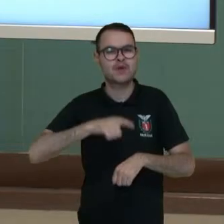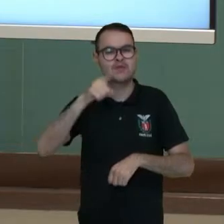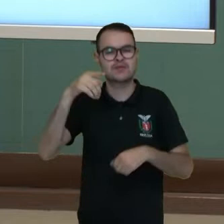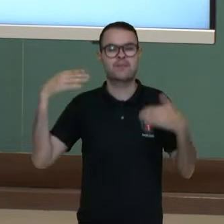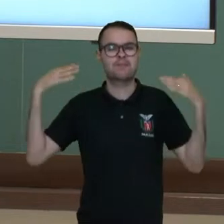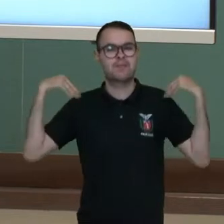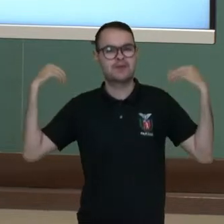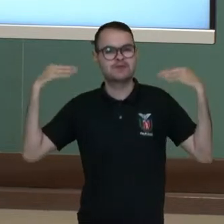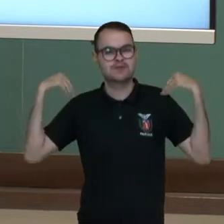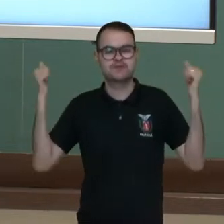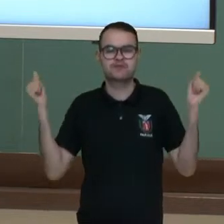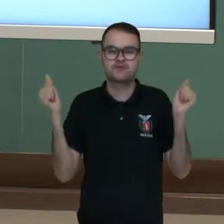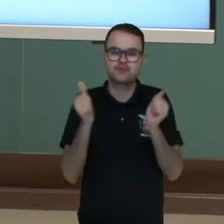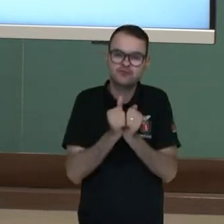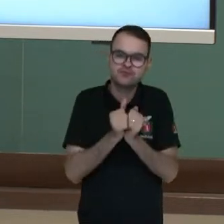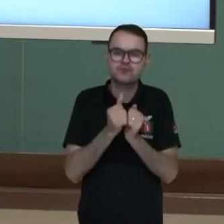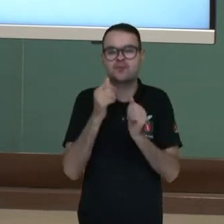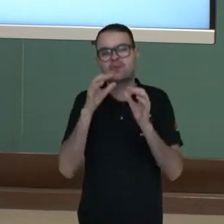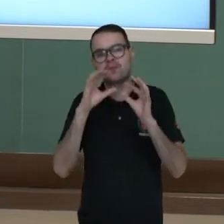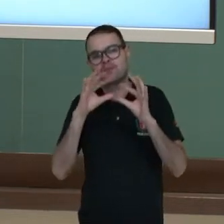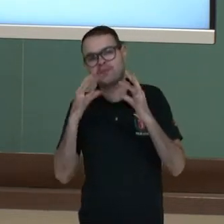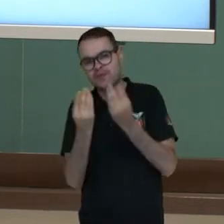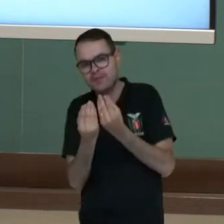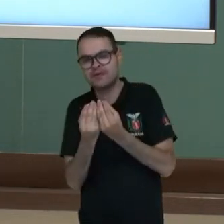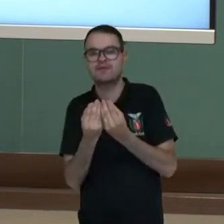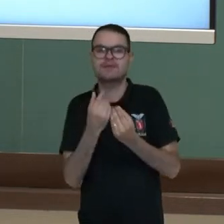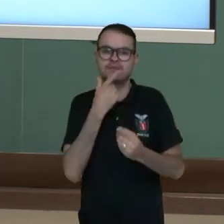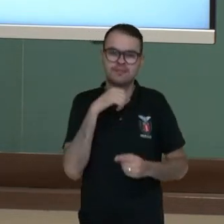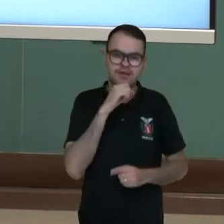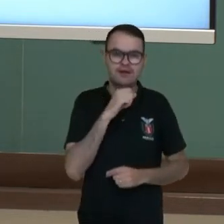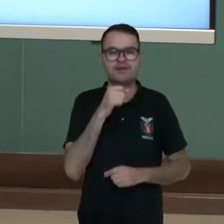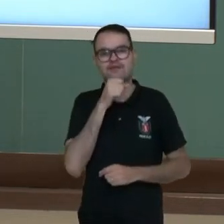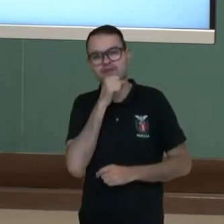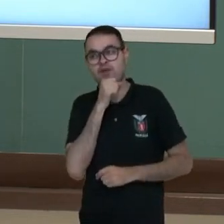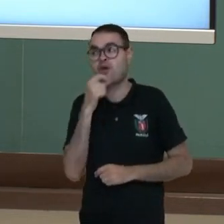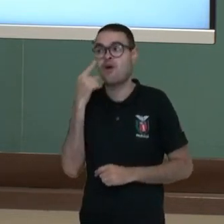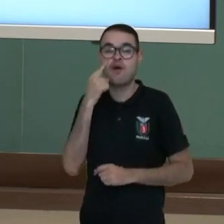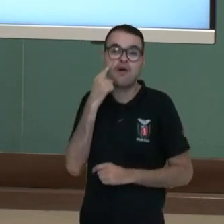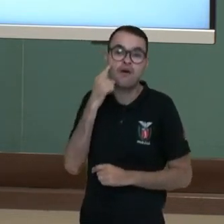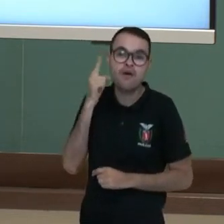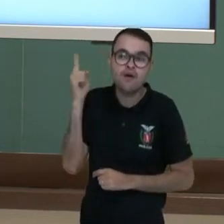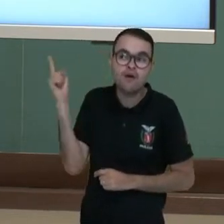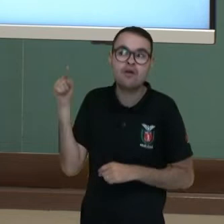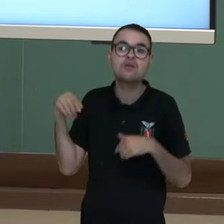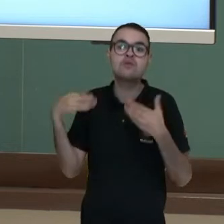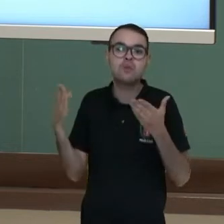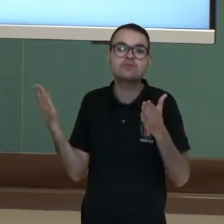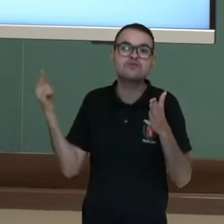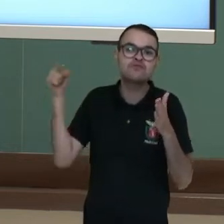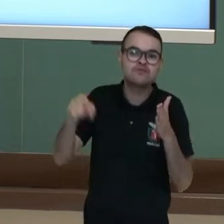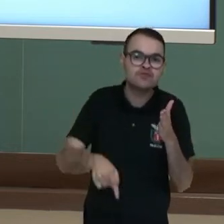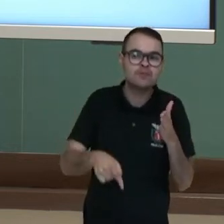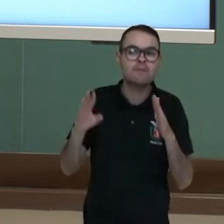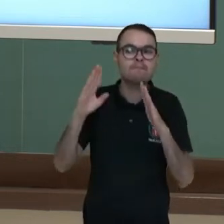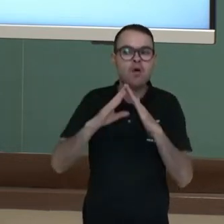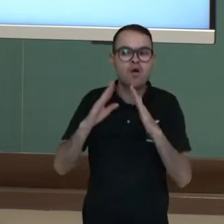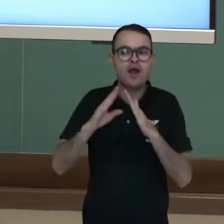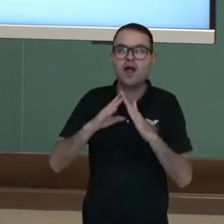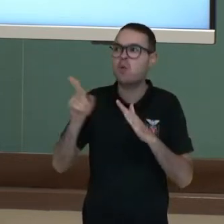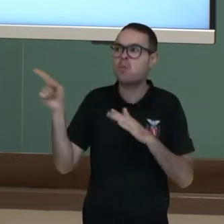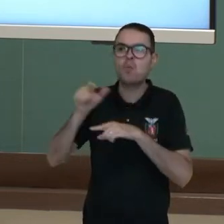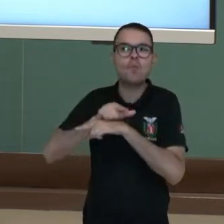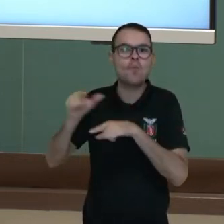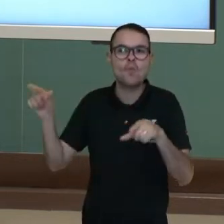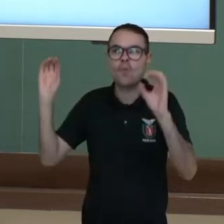com os teus pais, com os teus avós, eles já indicaram, olha, quando eu vim morar na cidade, não